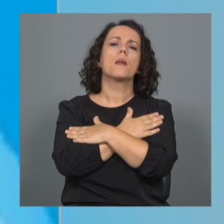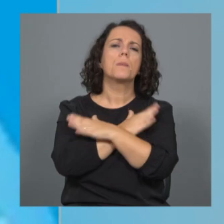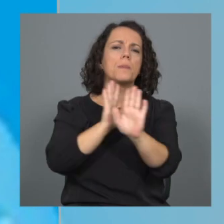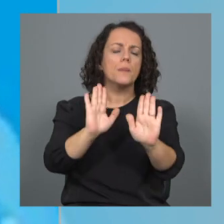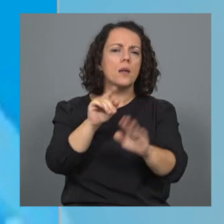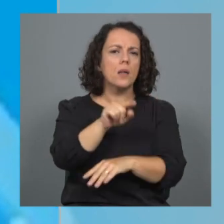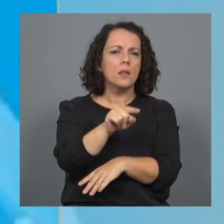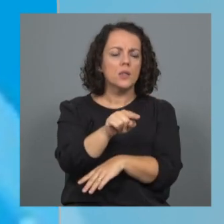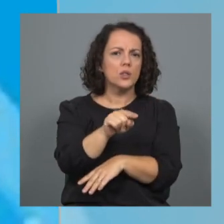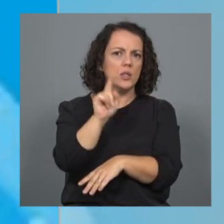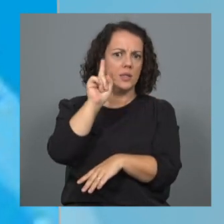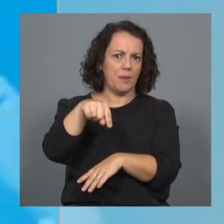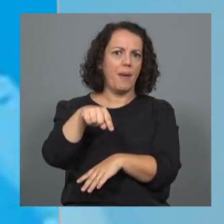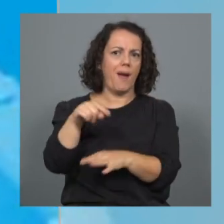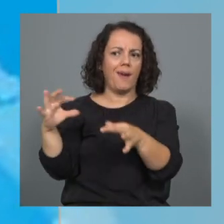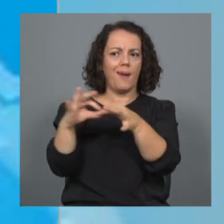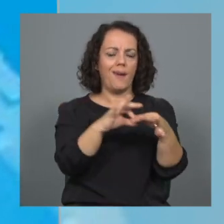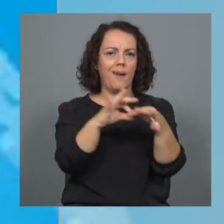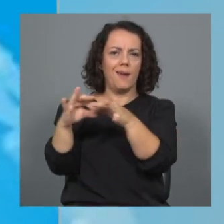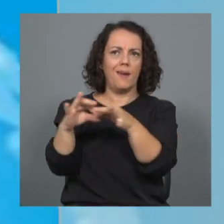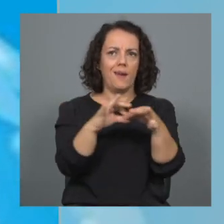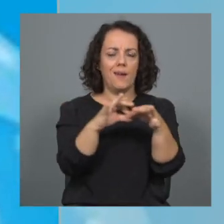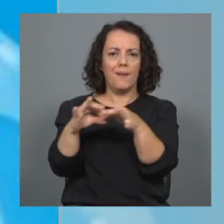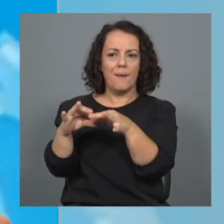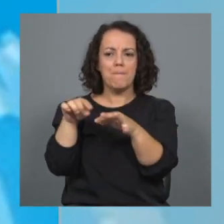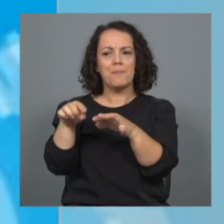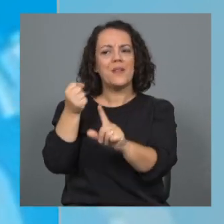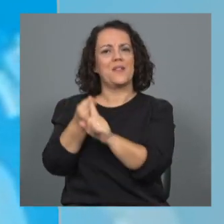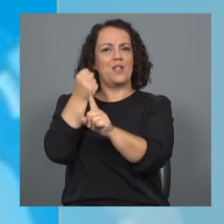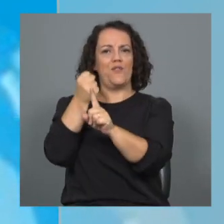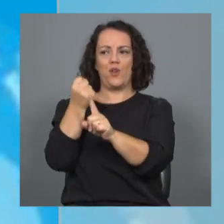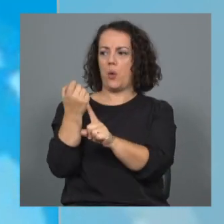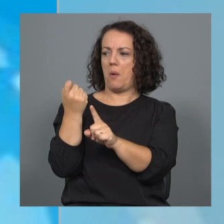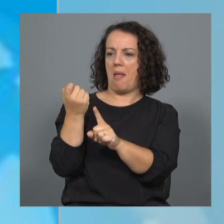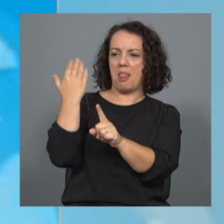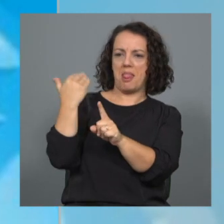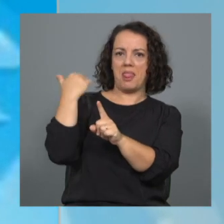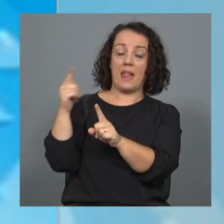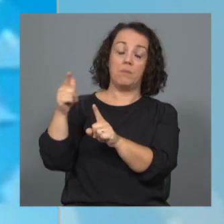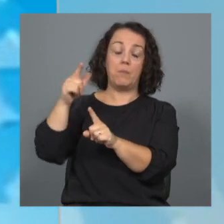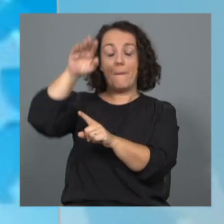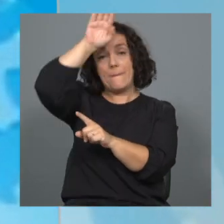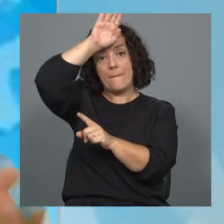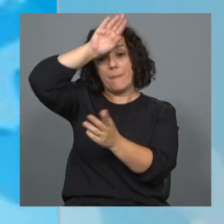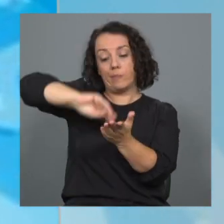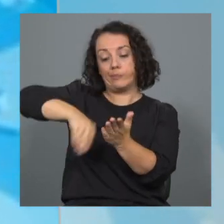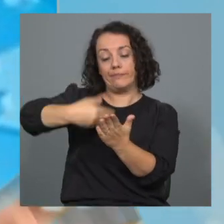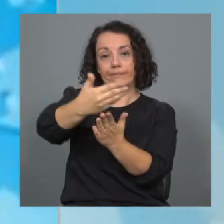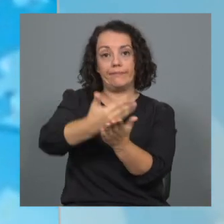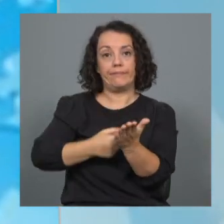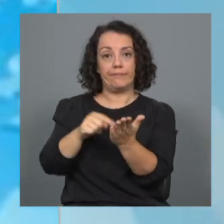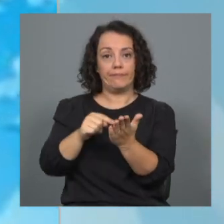estar muito em sintonia com o desafio agora muito recente deste sínodo, não é? Que o Papa desafia